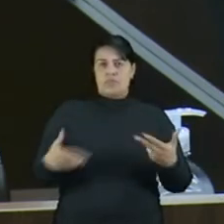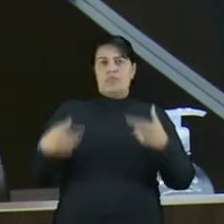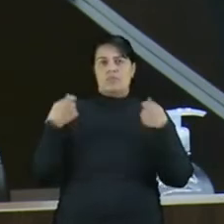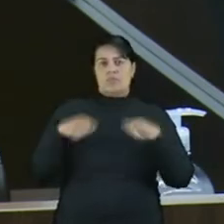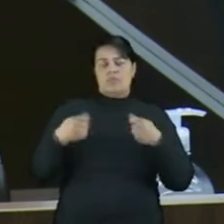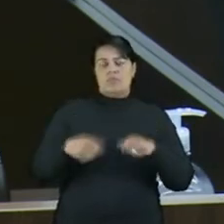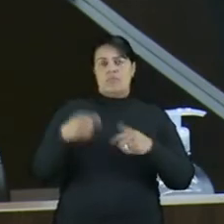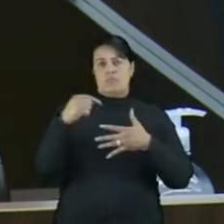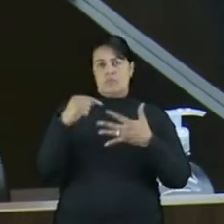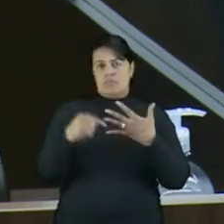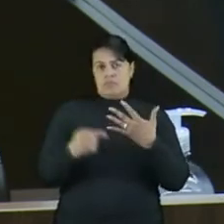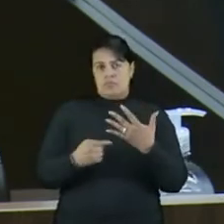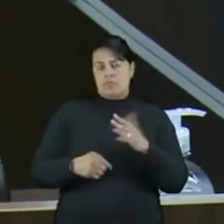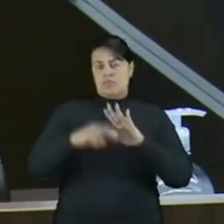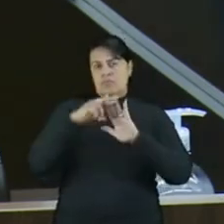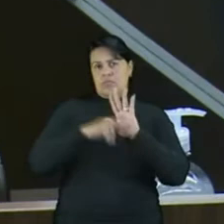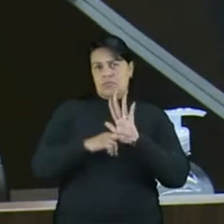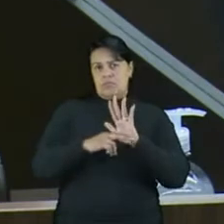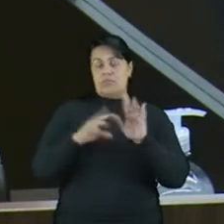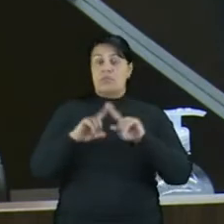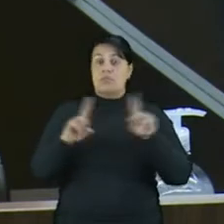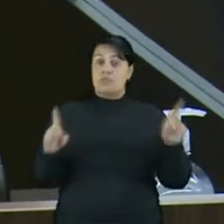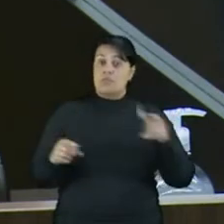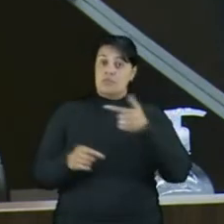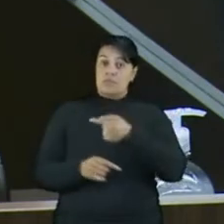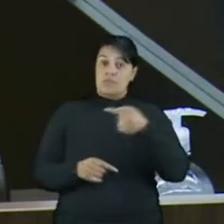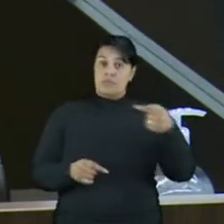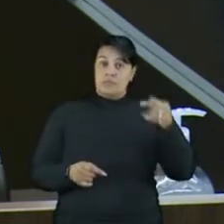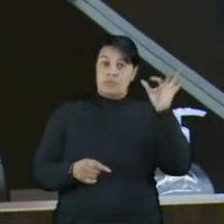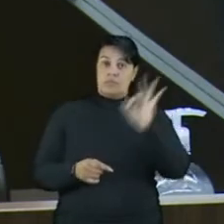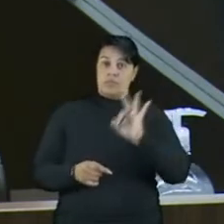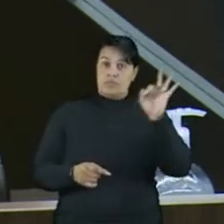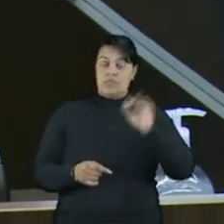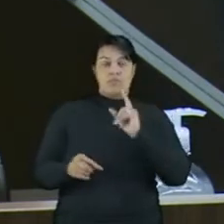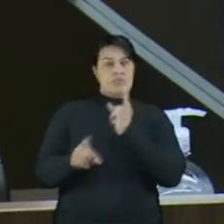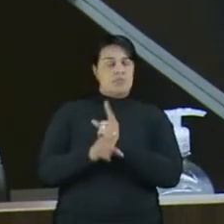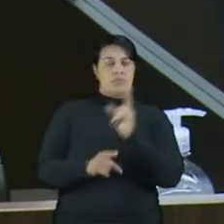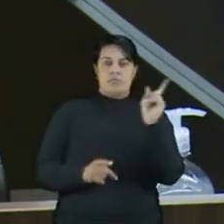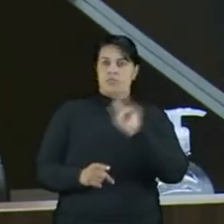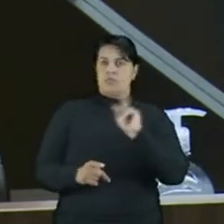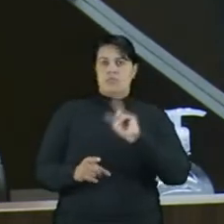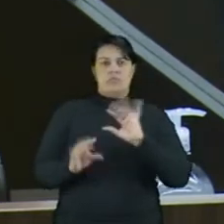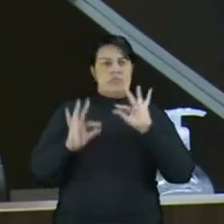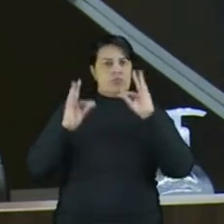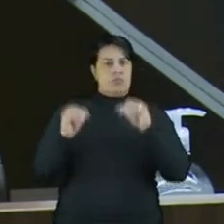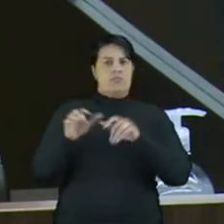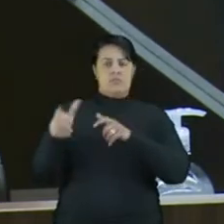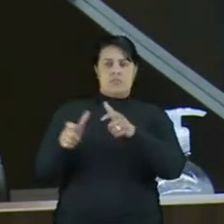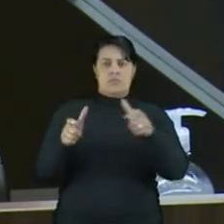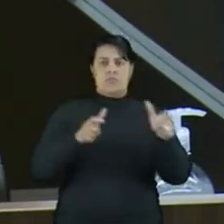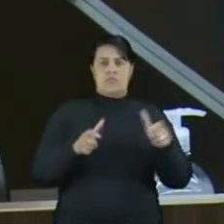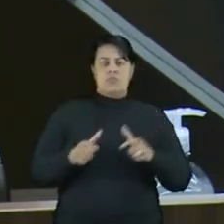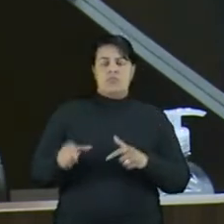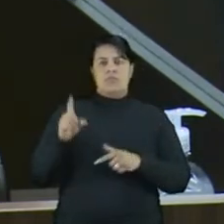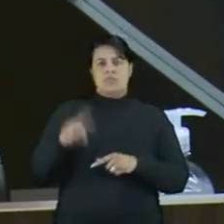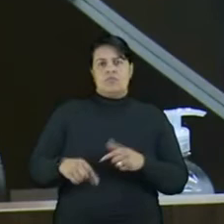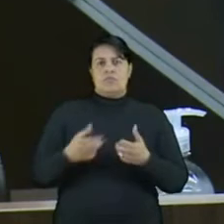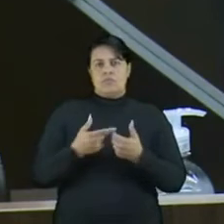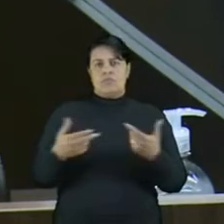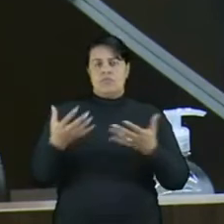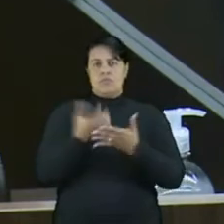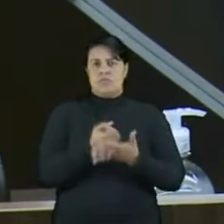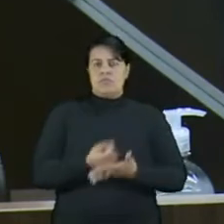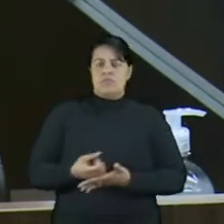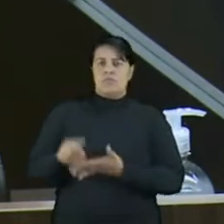normativos. Por outro lado, 77% ainda não identificaram todas as categorias de titulares de dados pessoais com os